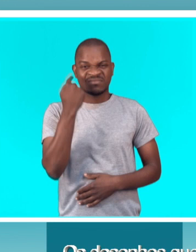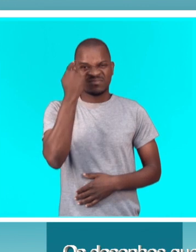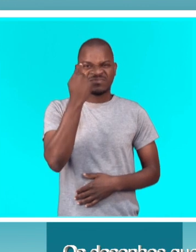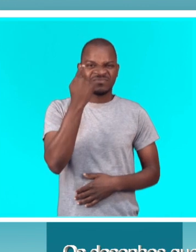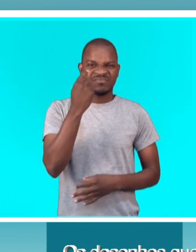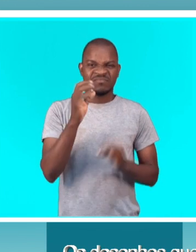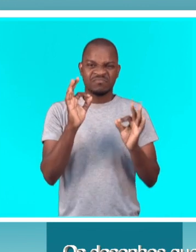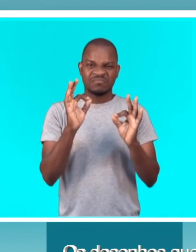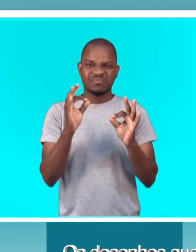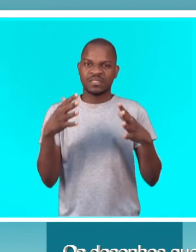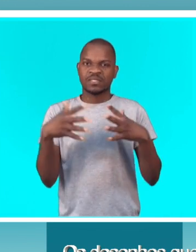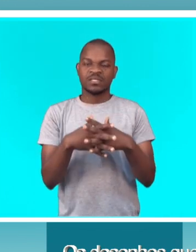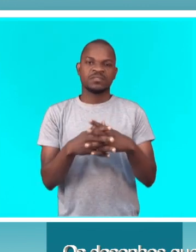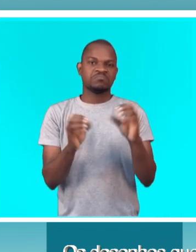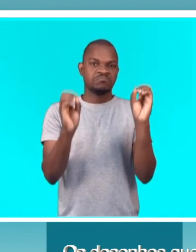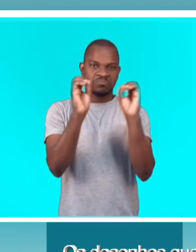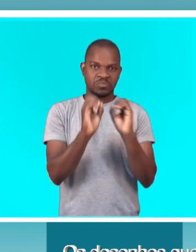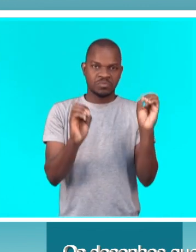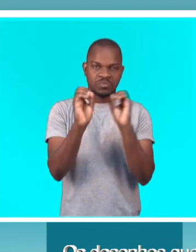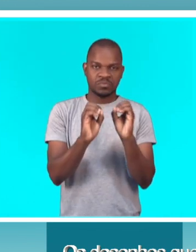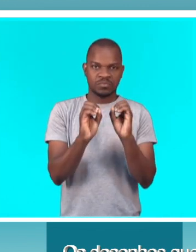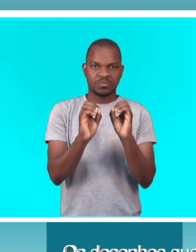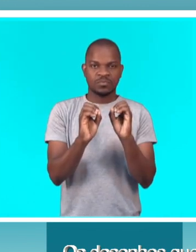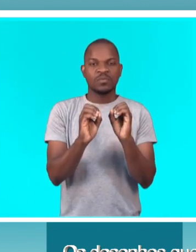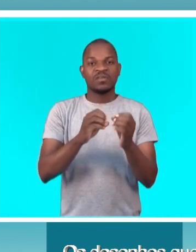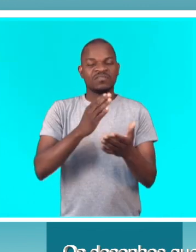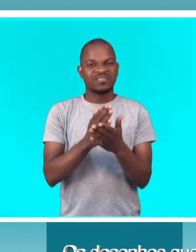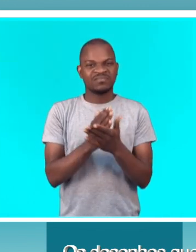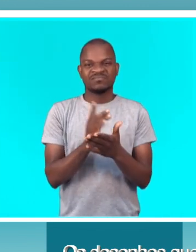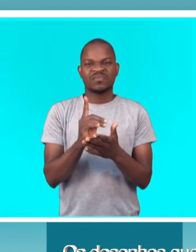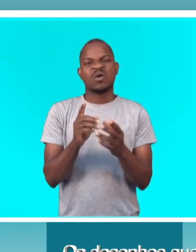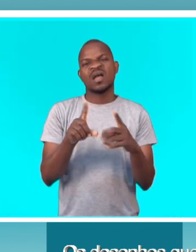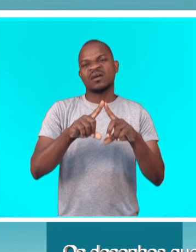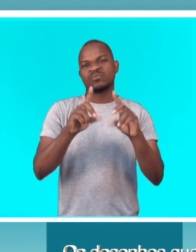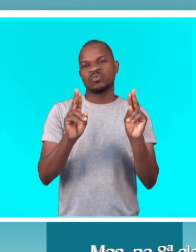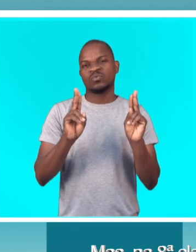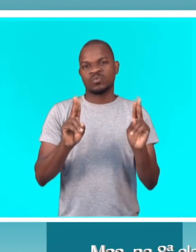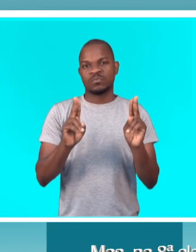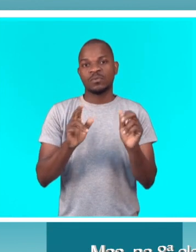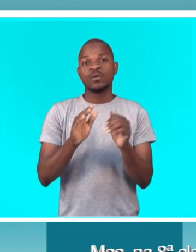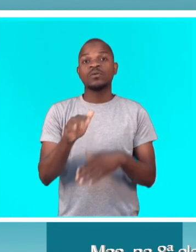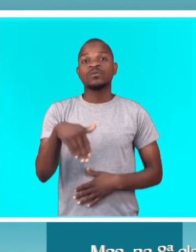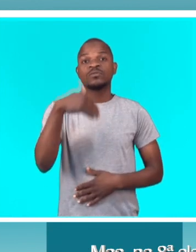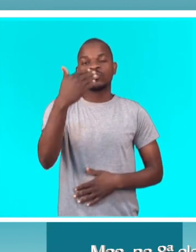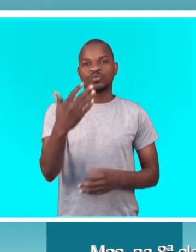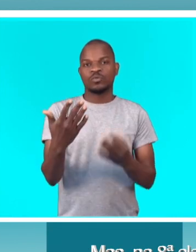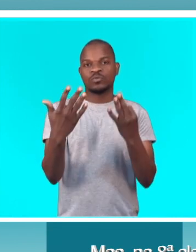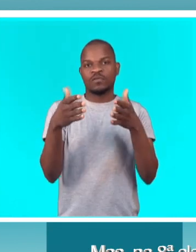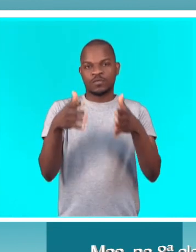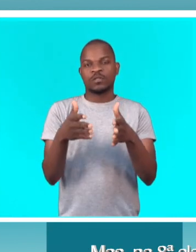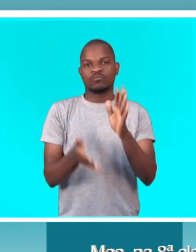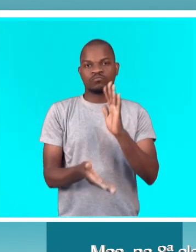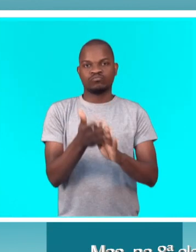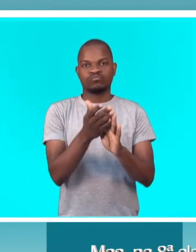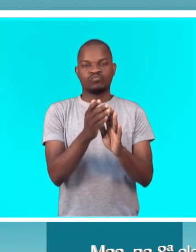não tinha aquela complexidade de um desenho realista, então era uma coisa muito simples. Eu estava na classe, os meus